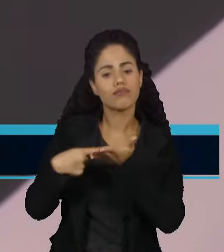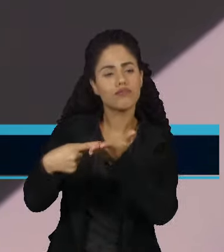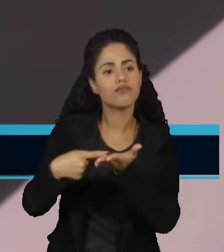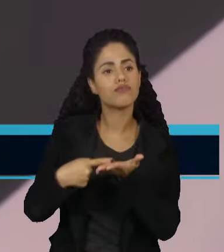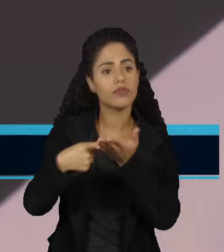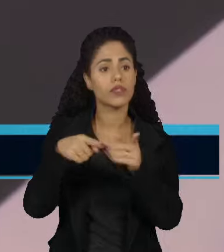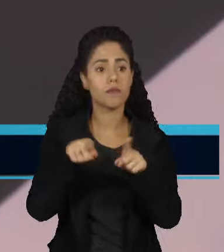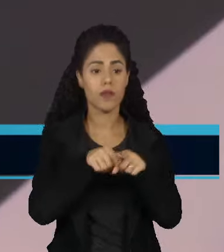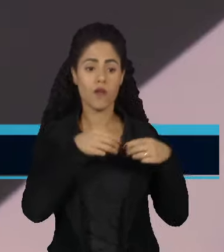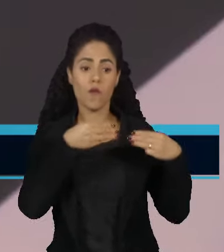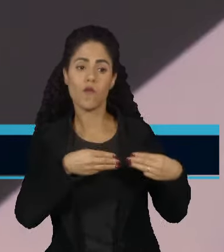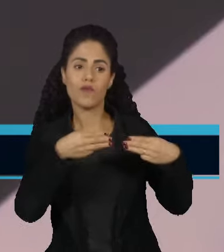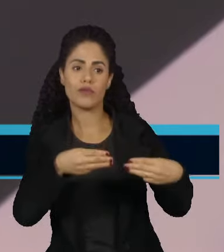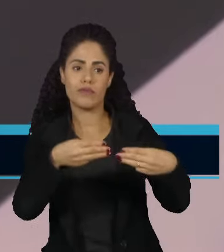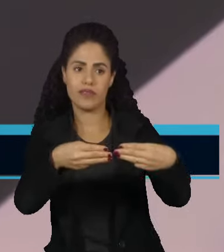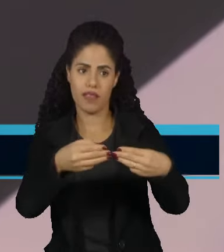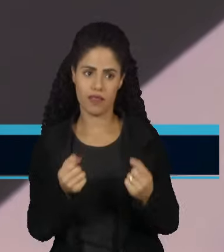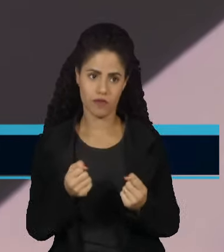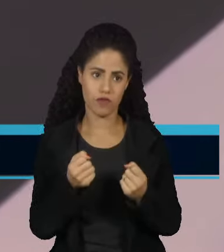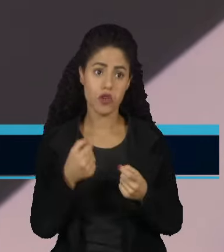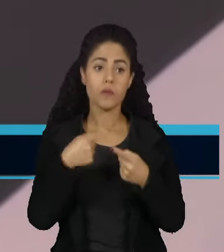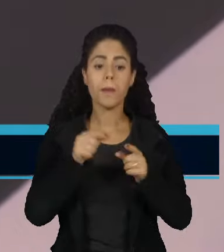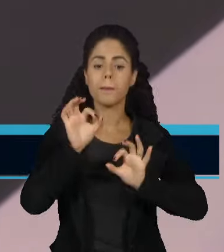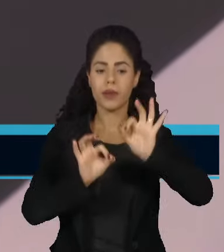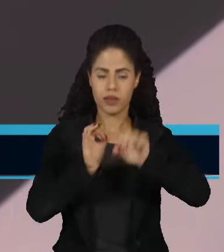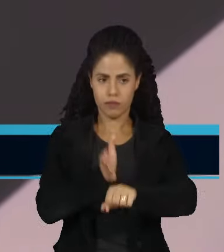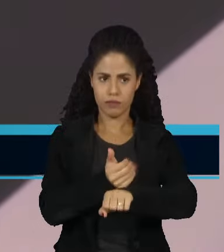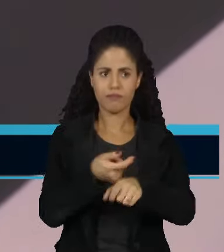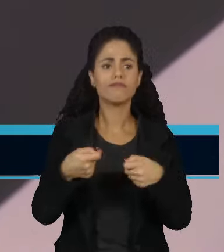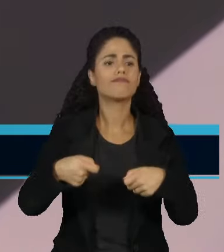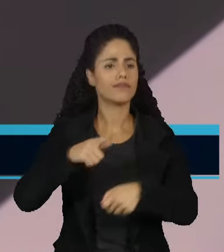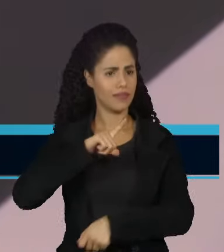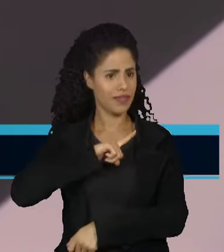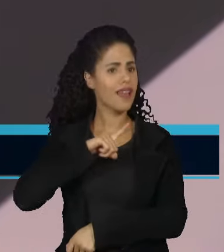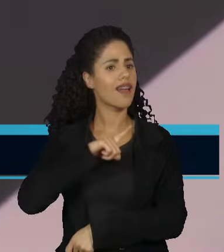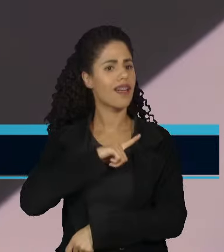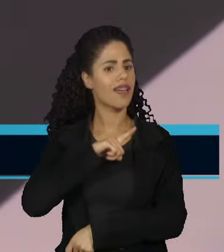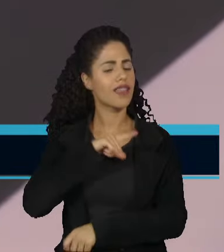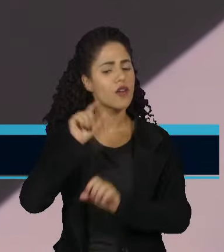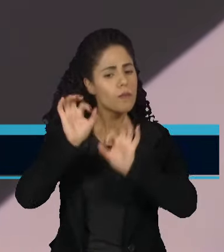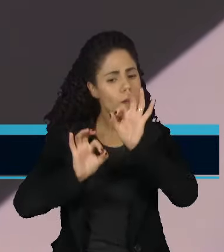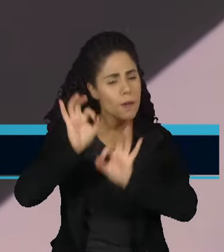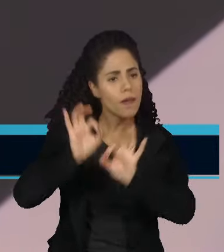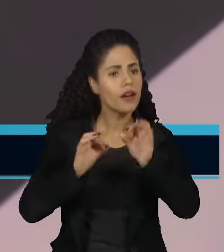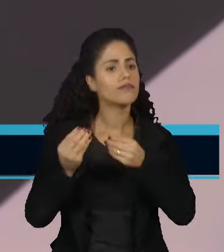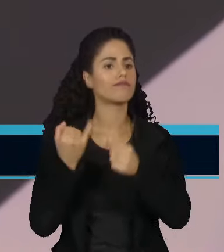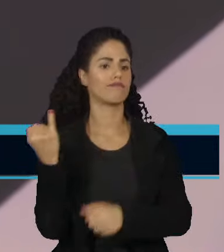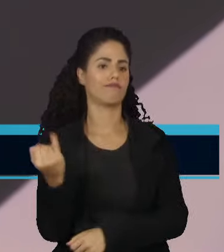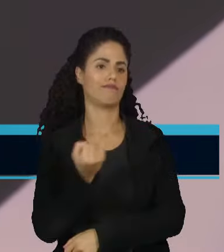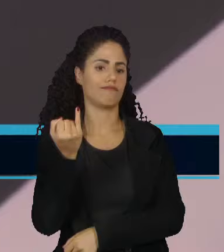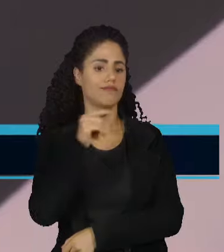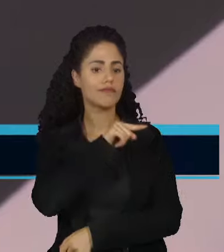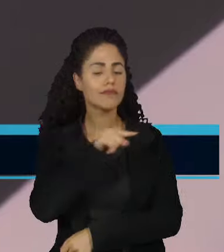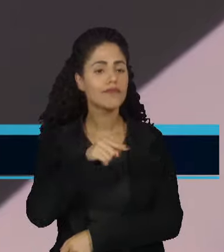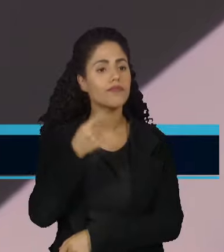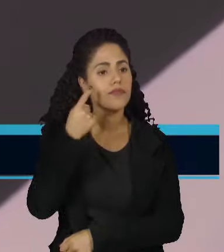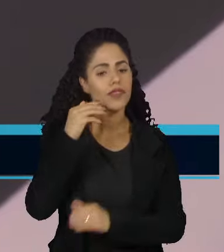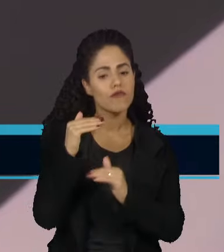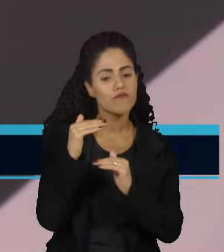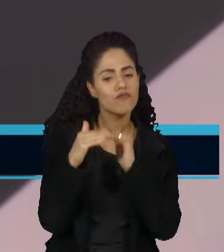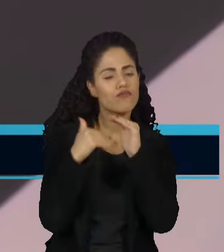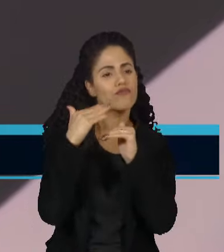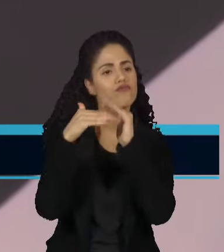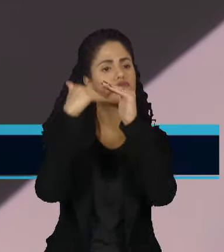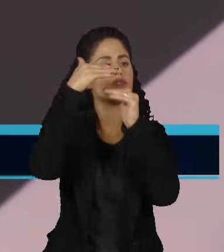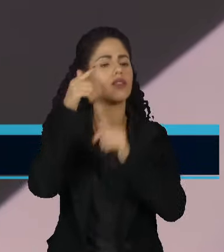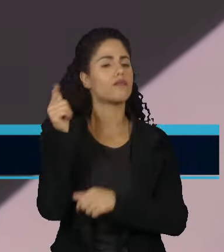com ministérios, porque existe um planejamento para se executar a política pública. Então, essa negociação é fundamental para que, de fato, a gente avance